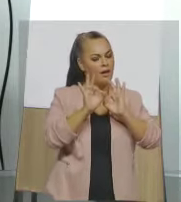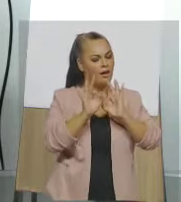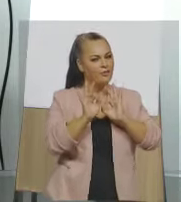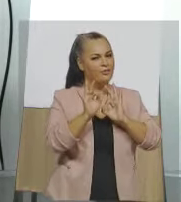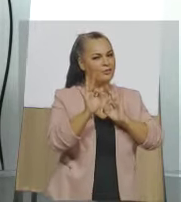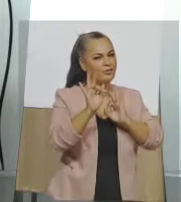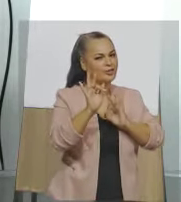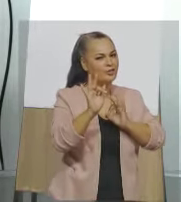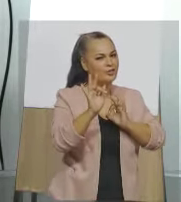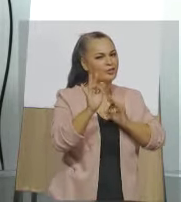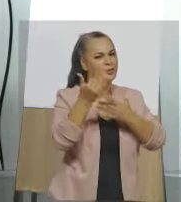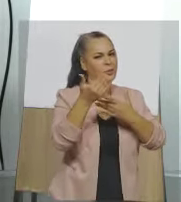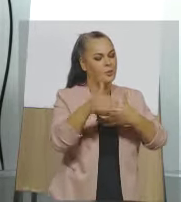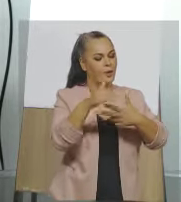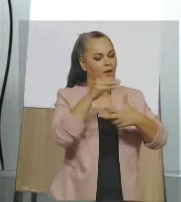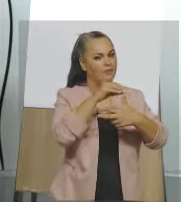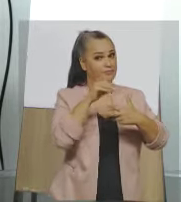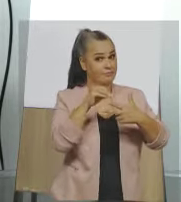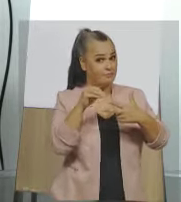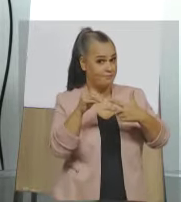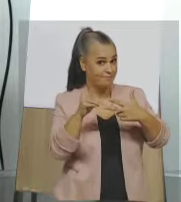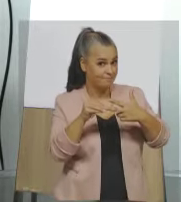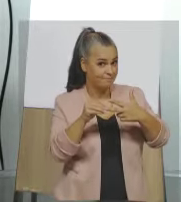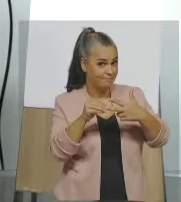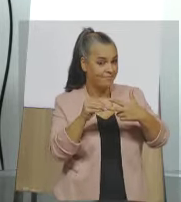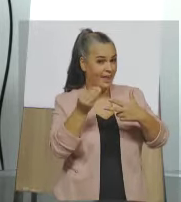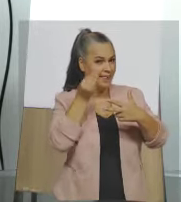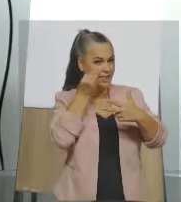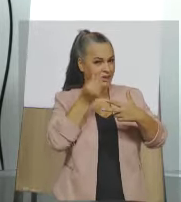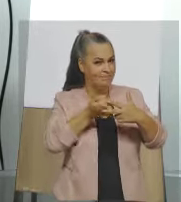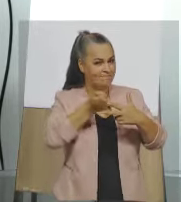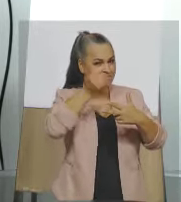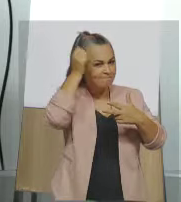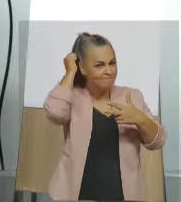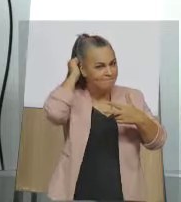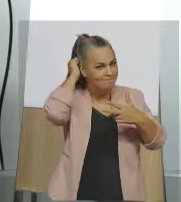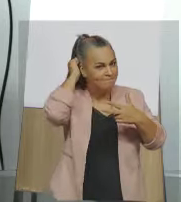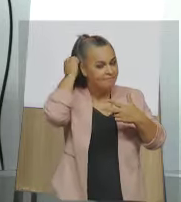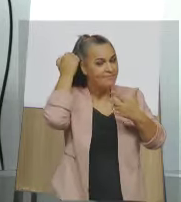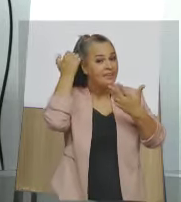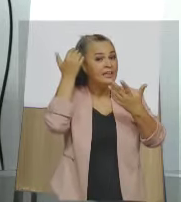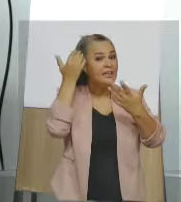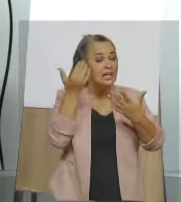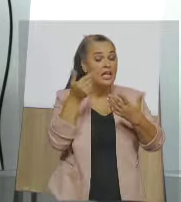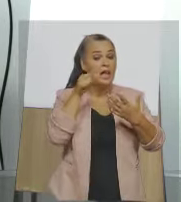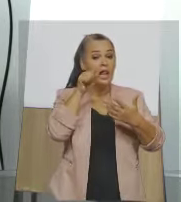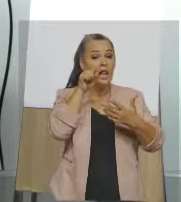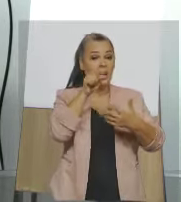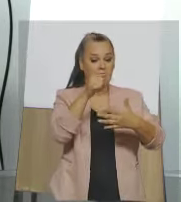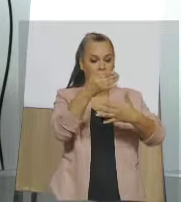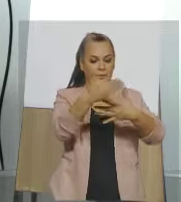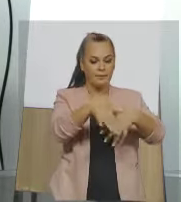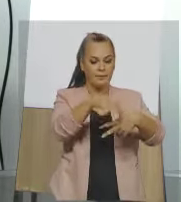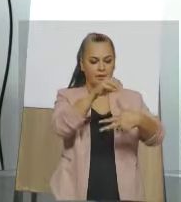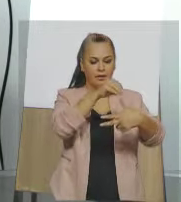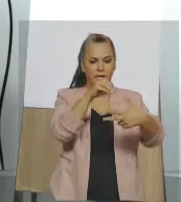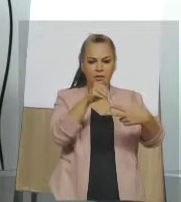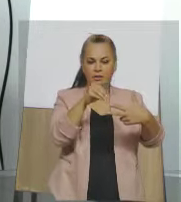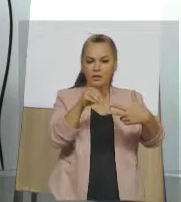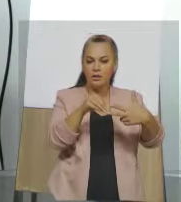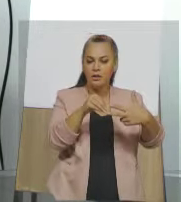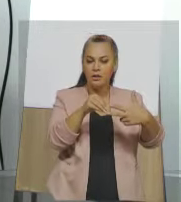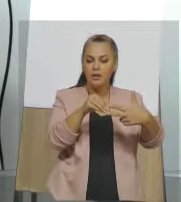ali na frente. E uma das coisas mais importantes que nós temos lá no Enem é justamente a